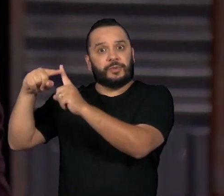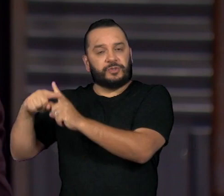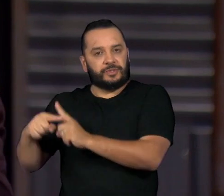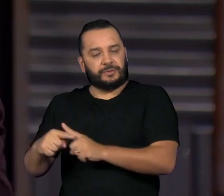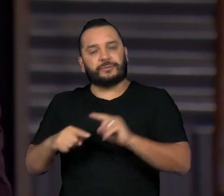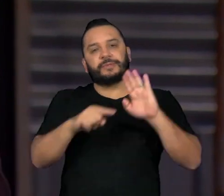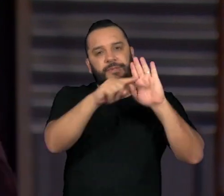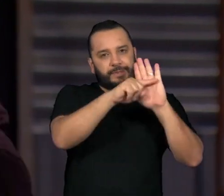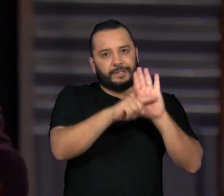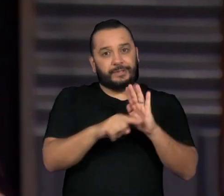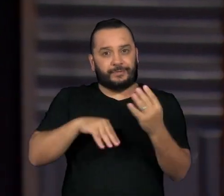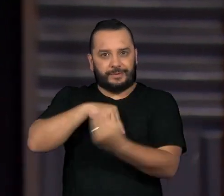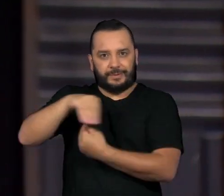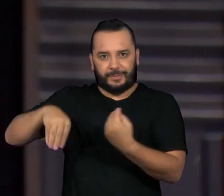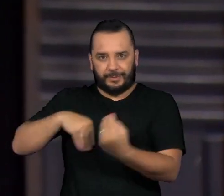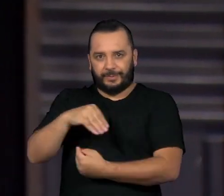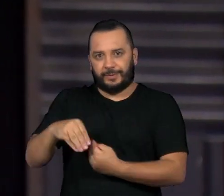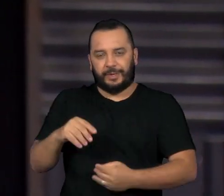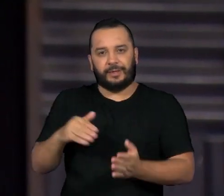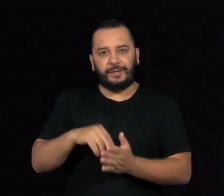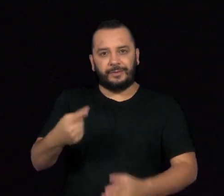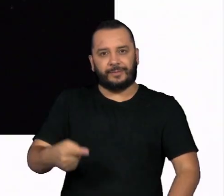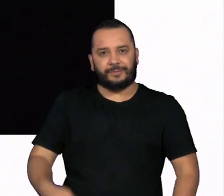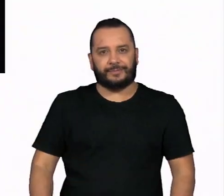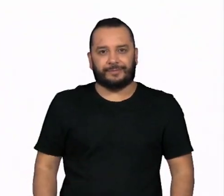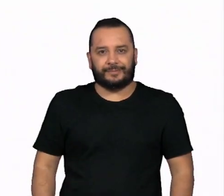mazelas dessa mistura. Até loguinho.